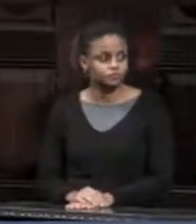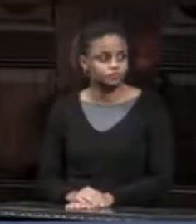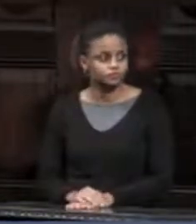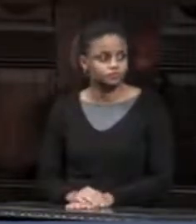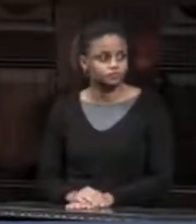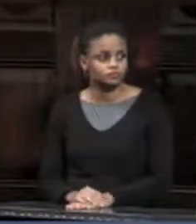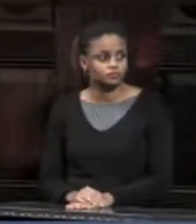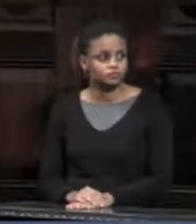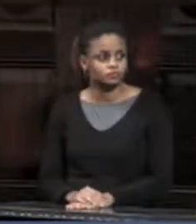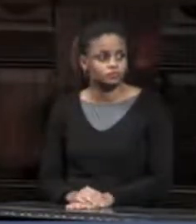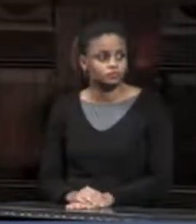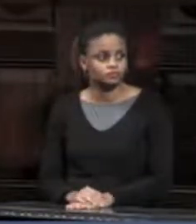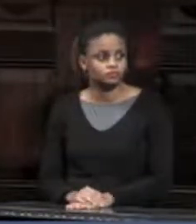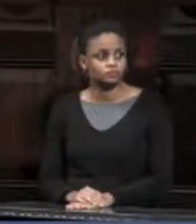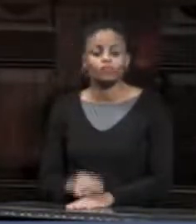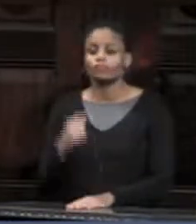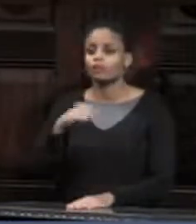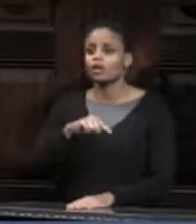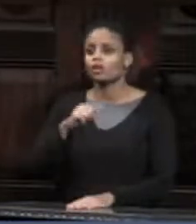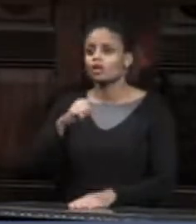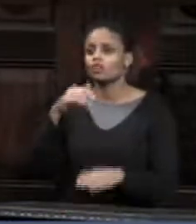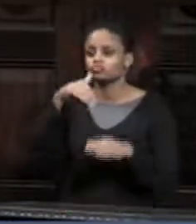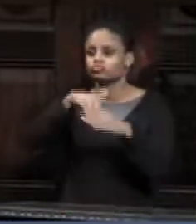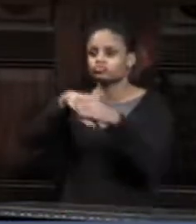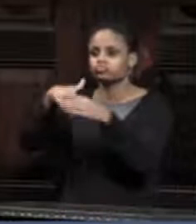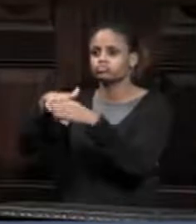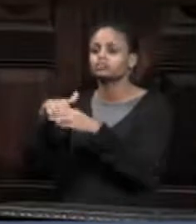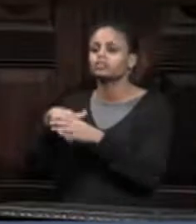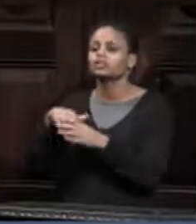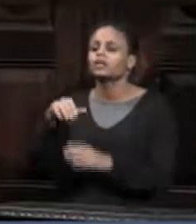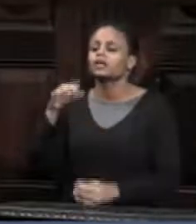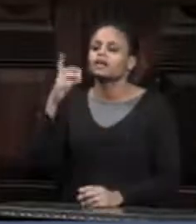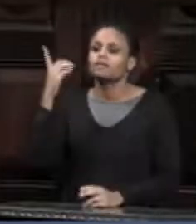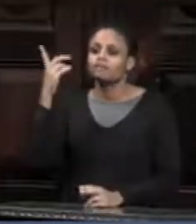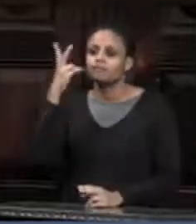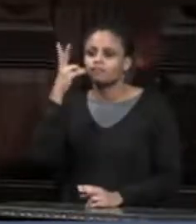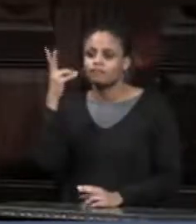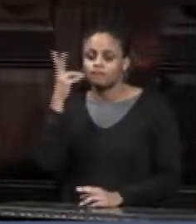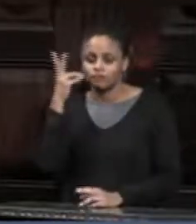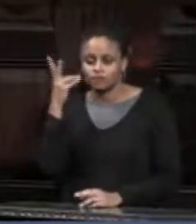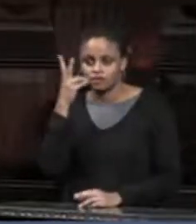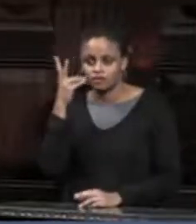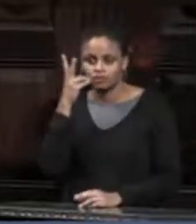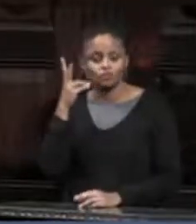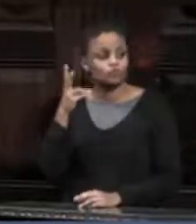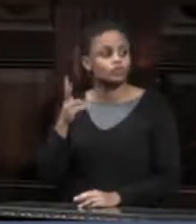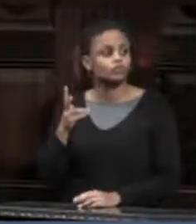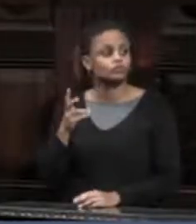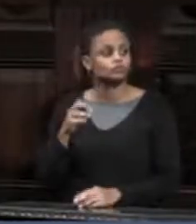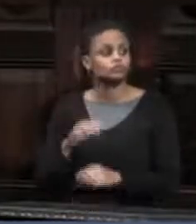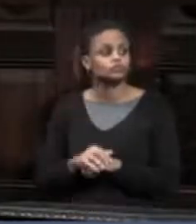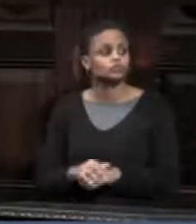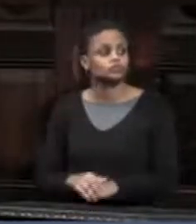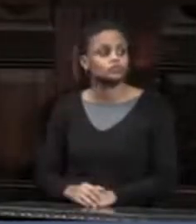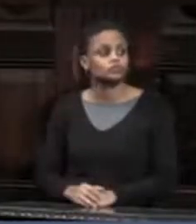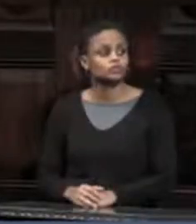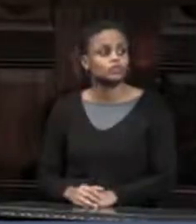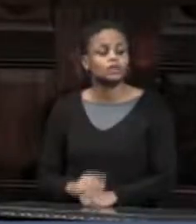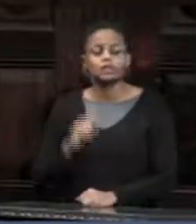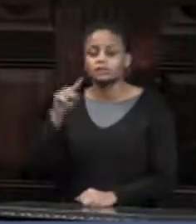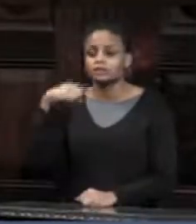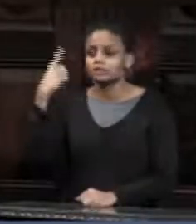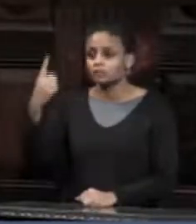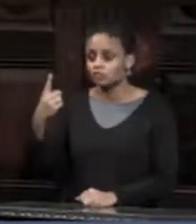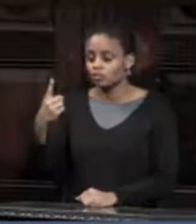fui eleito vereador em 2008, exerci por 4 anos, não me candidatei à reeleição, 2 anos depois me candidatei a